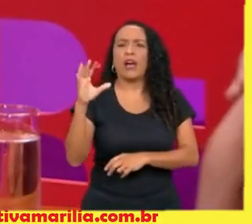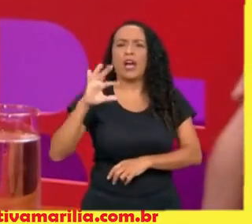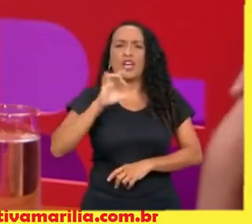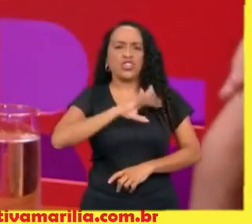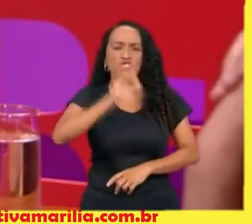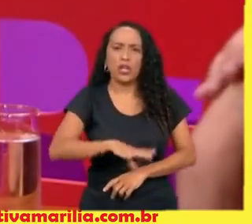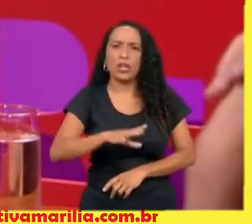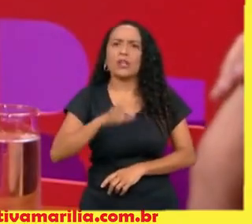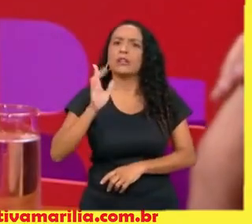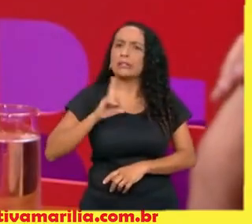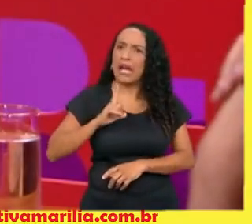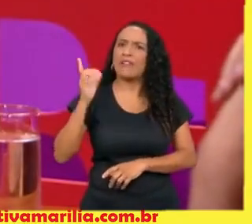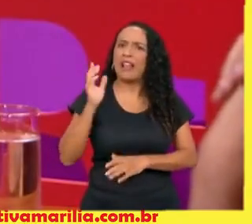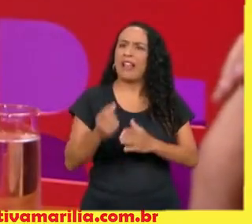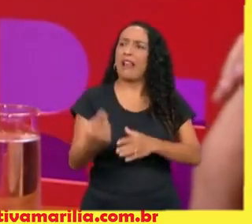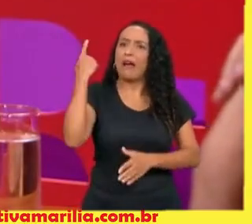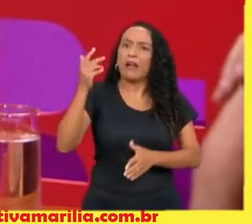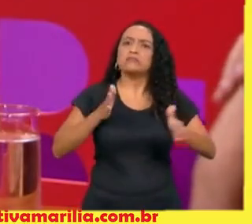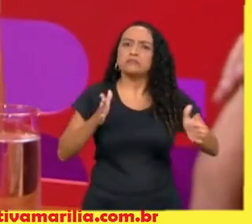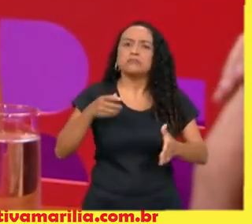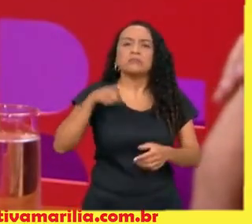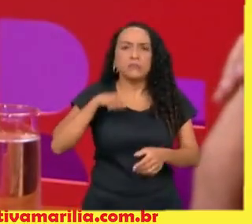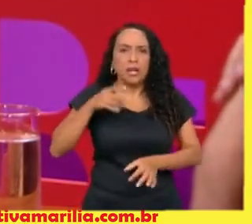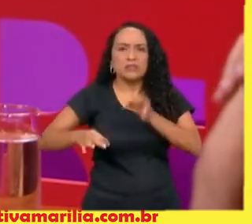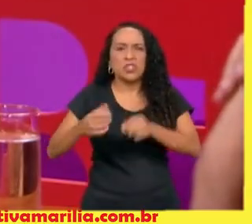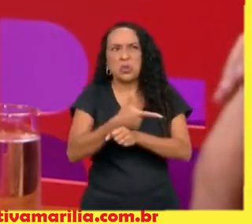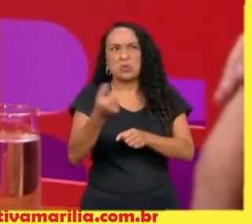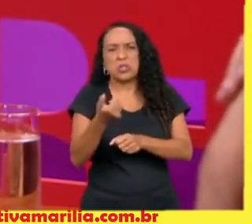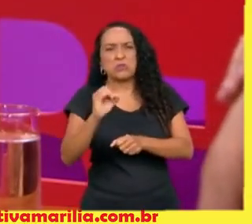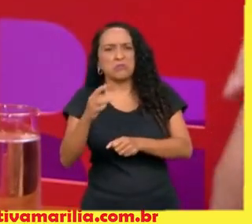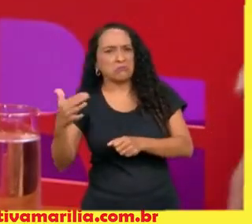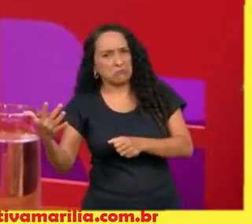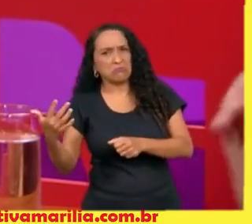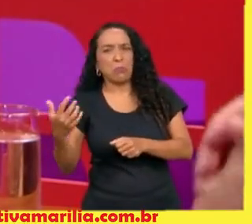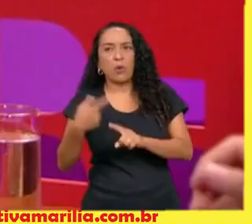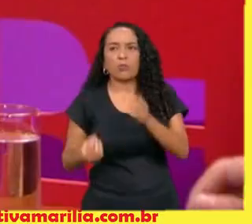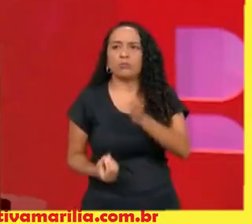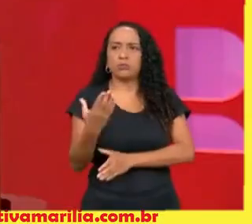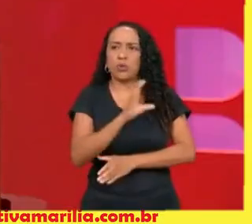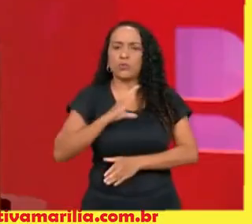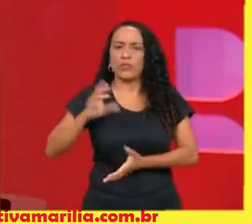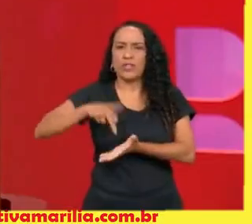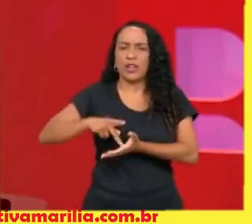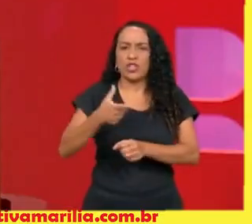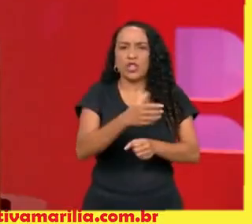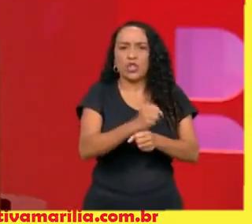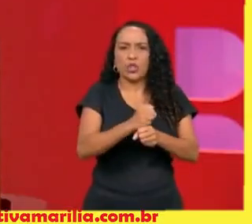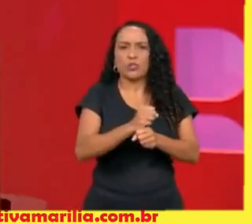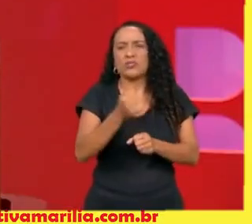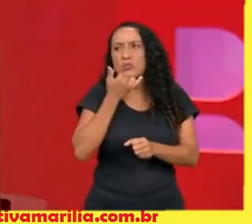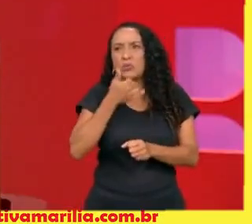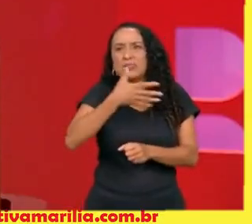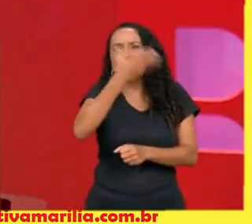estavam julgando até aquela época. 2000 e pouco, a Comissão da Verdade foi de 2006 a... desculpa, agora